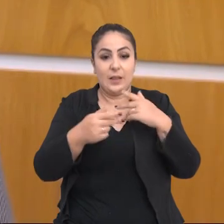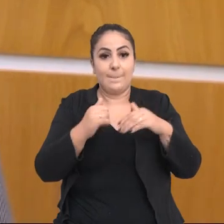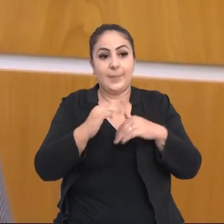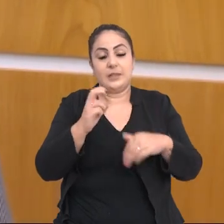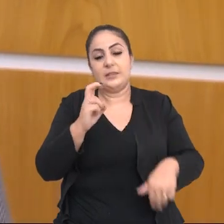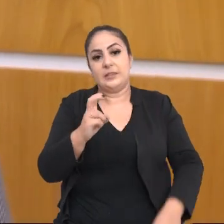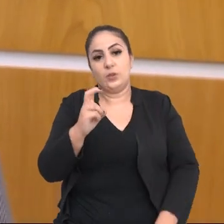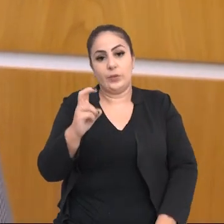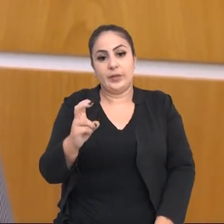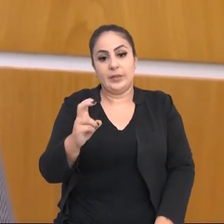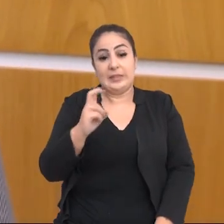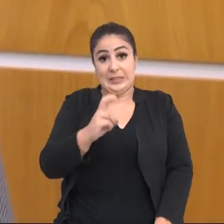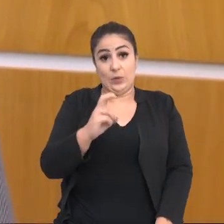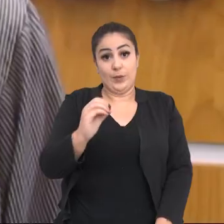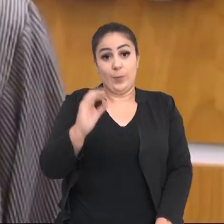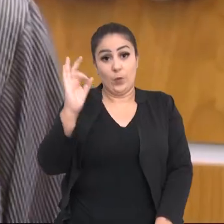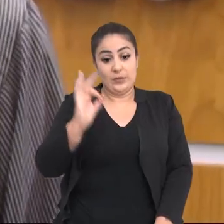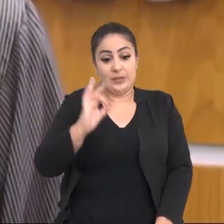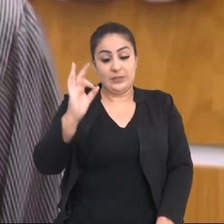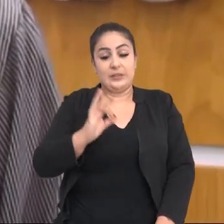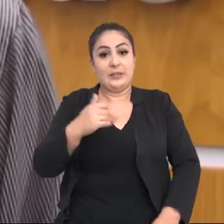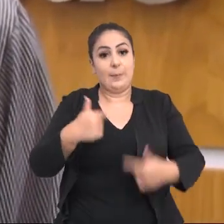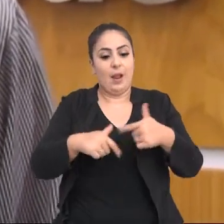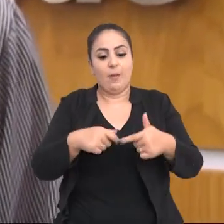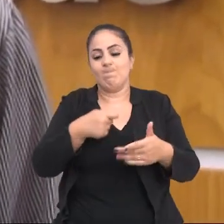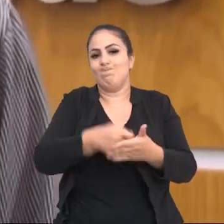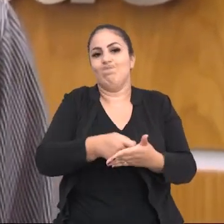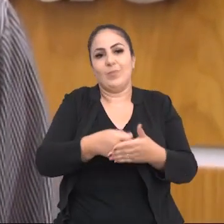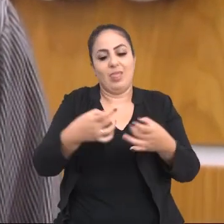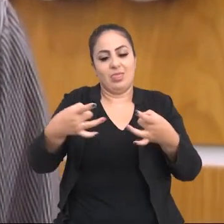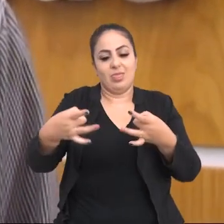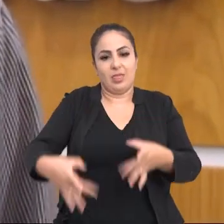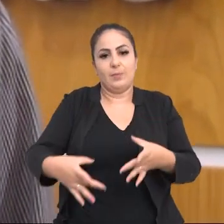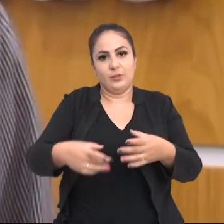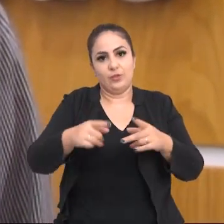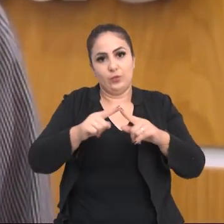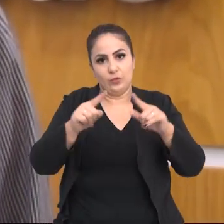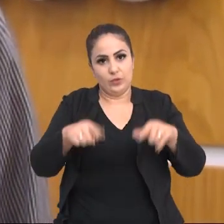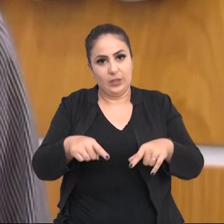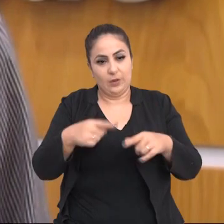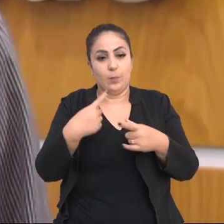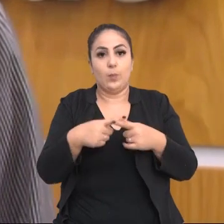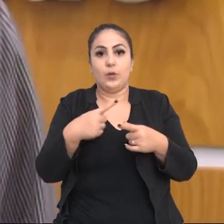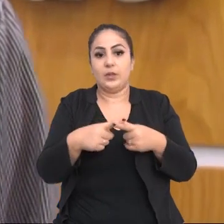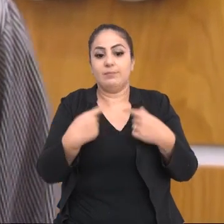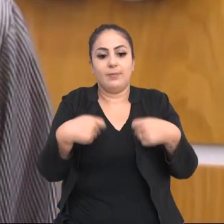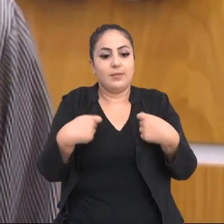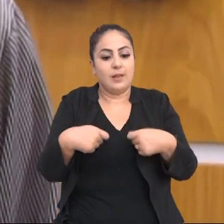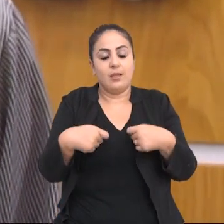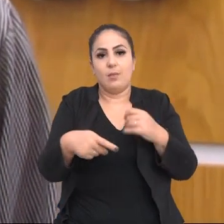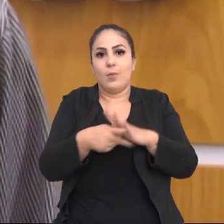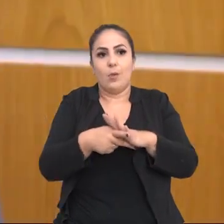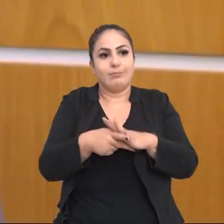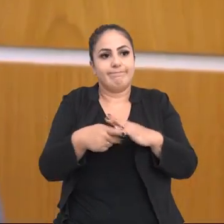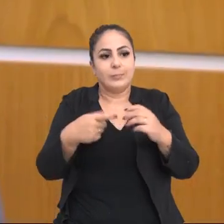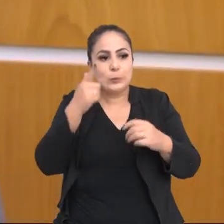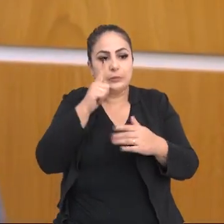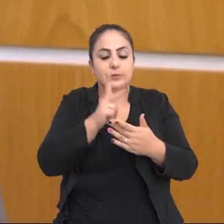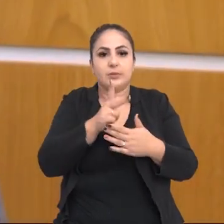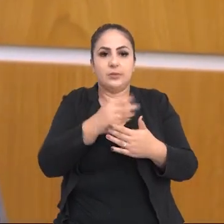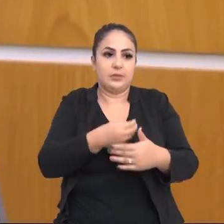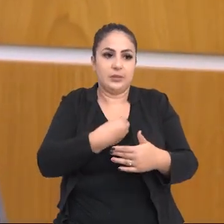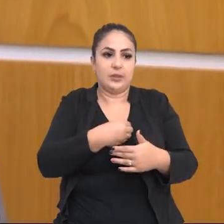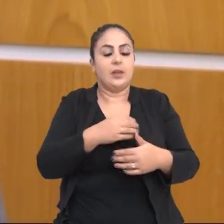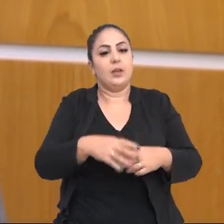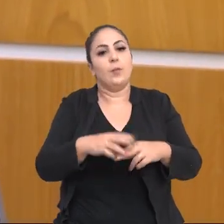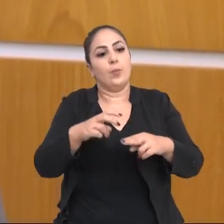de 50% das empresas serão forçadas a demitir, mesmo contra sua vontade, mas por necessidade de sobrevivência, Então isso,